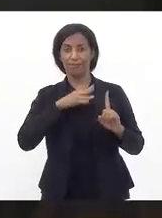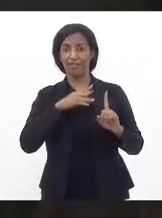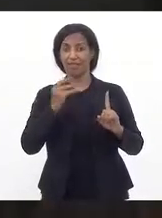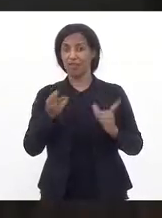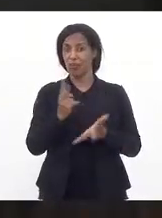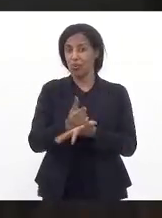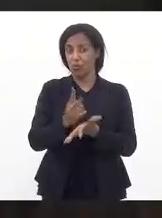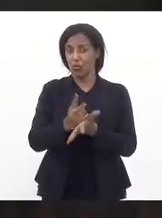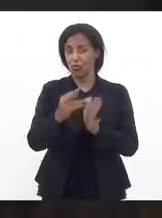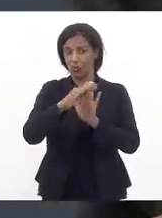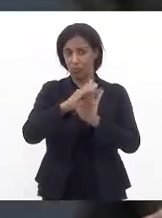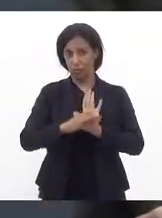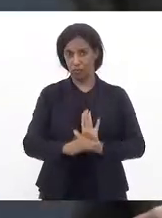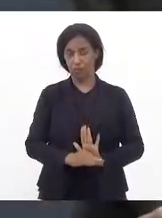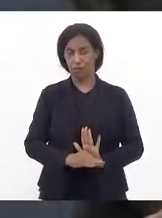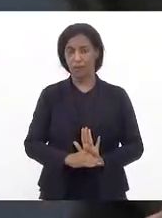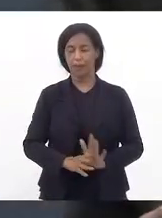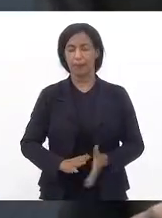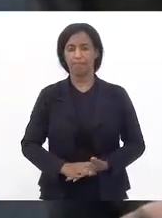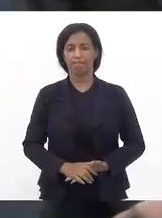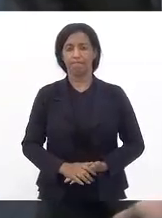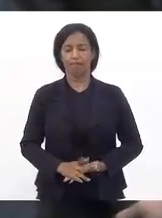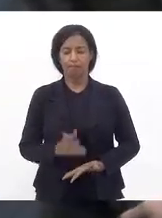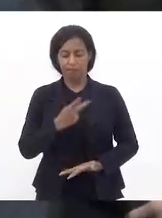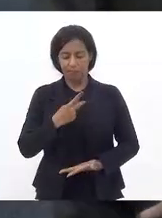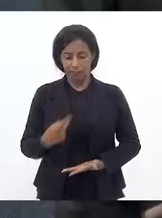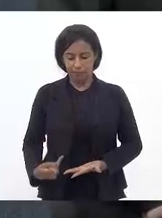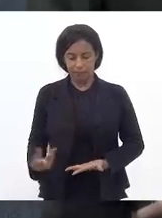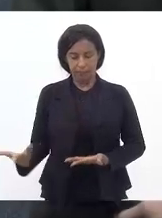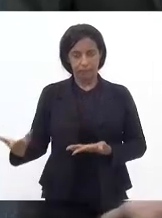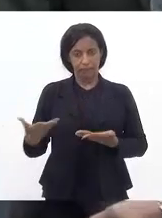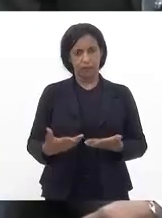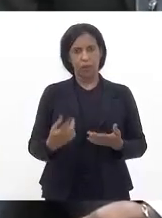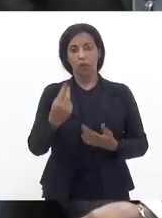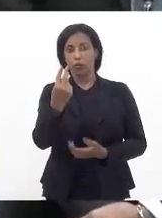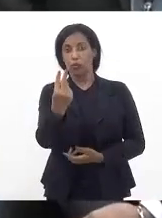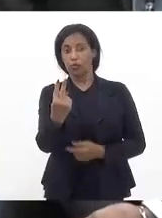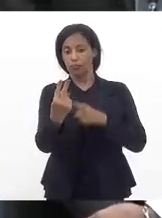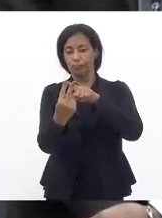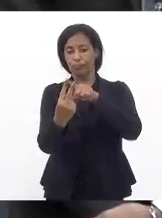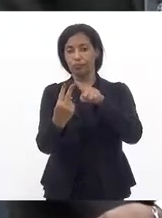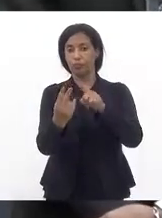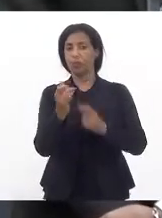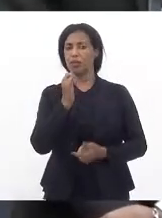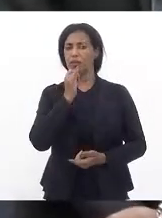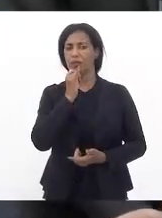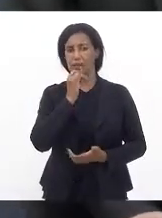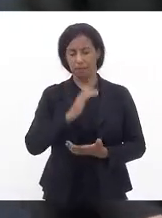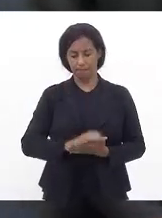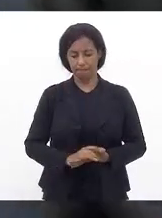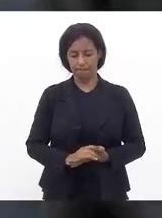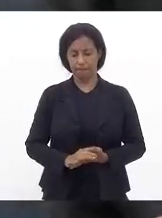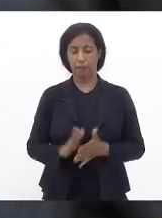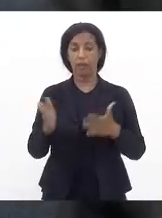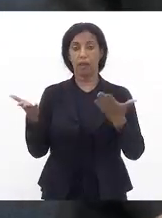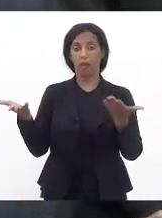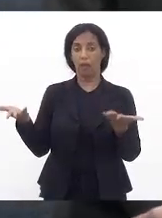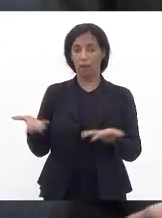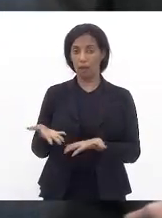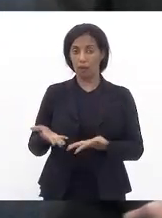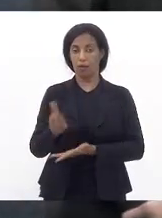senão a gente não mantém a ordem senhora Presidente vou dar aqui para vossa excelência' dois exemplos Agora mesmo na